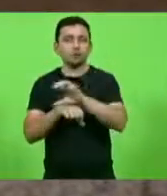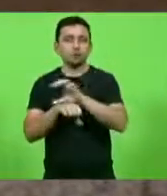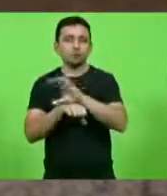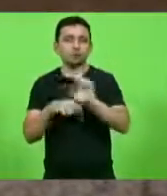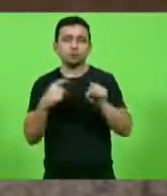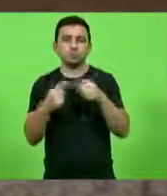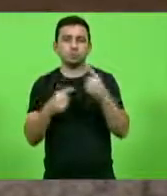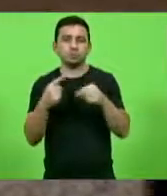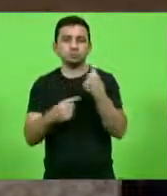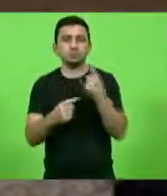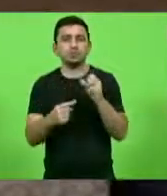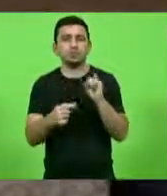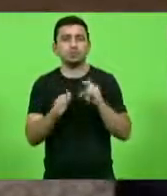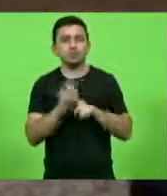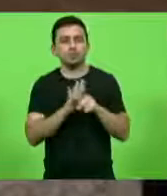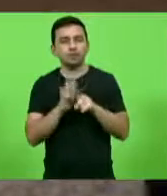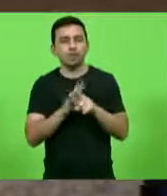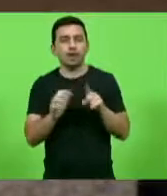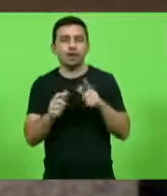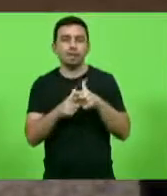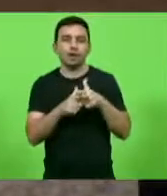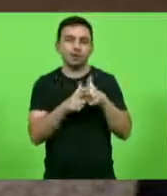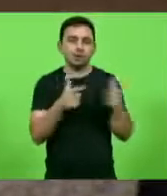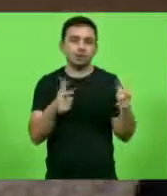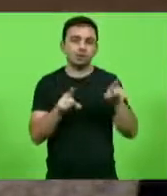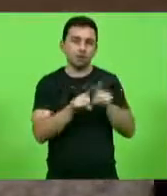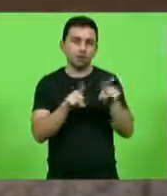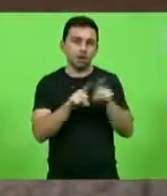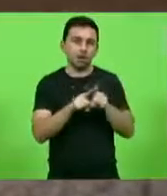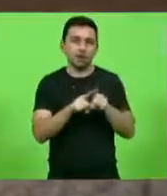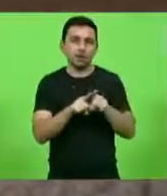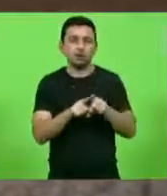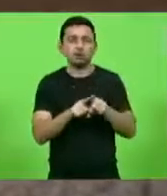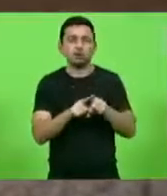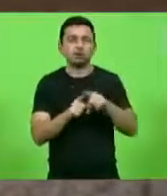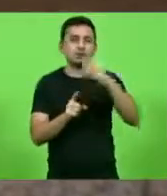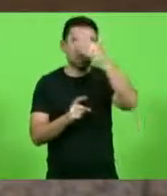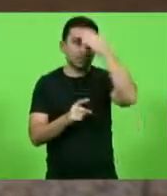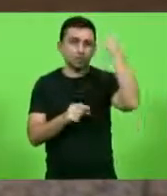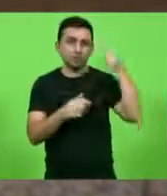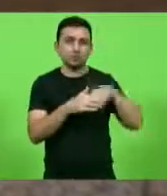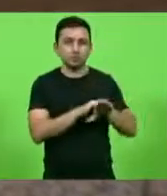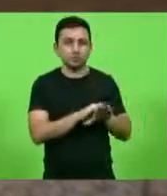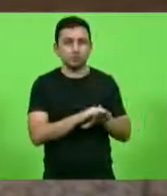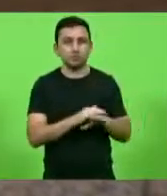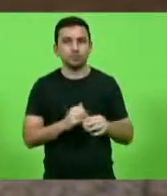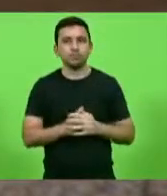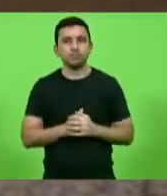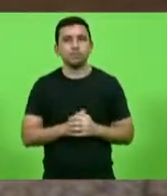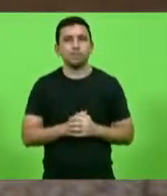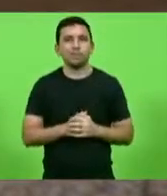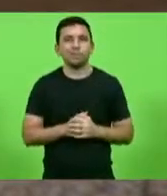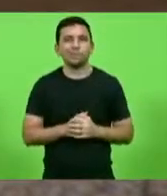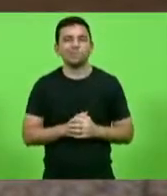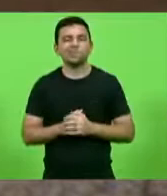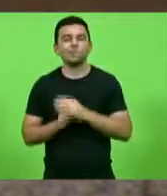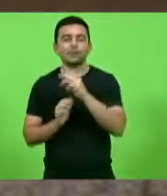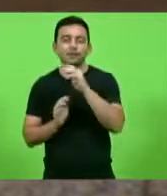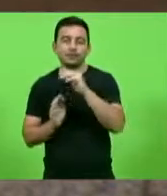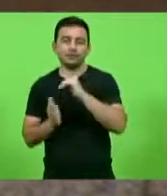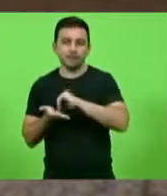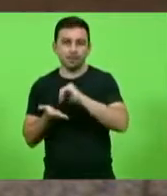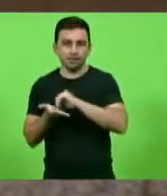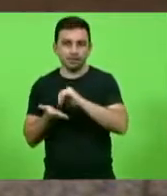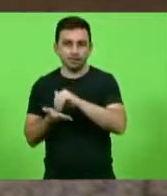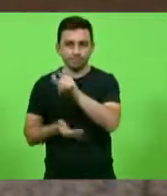quando questionados, e outra grande parte não é aplicado, fica apenas esquecido em alguma gaveta. Bom, a Secretaria falou o